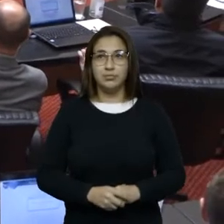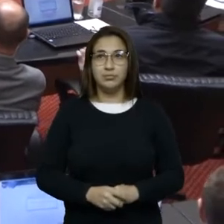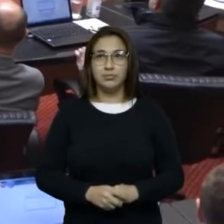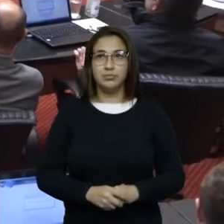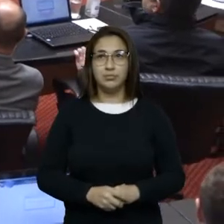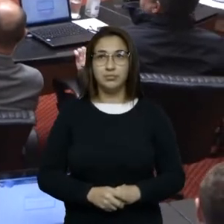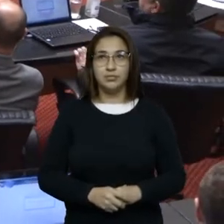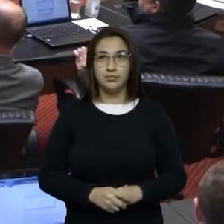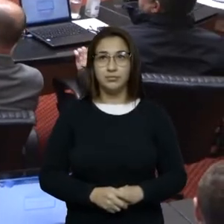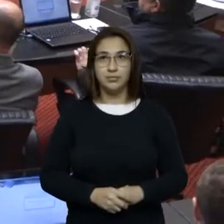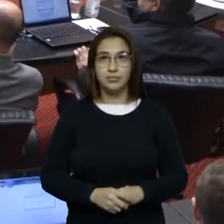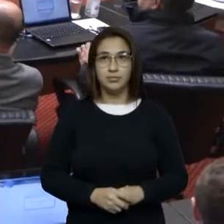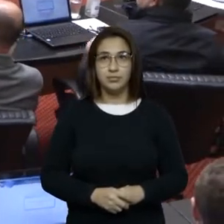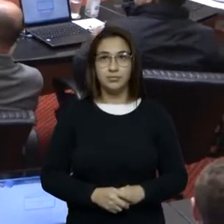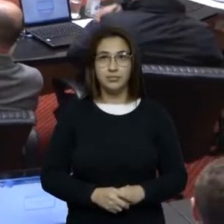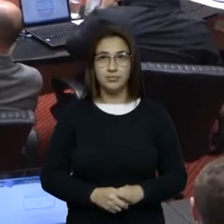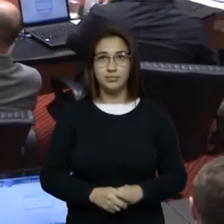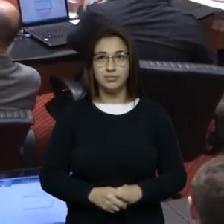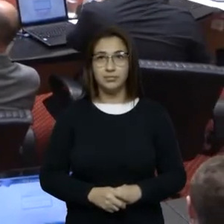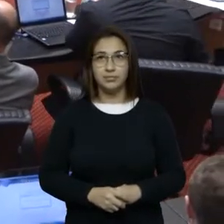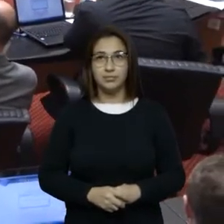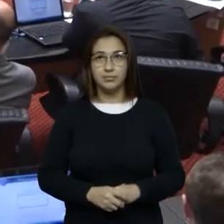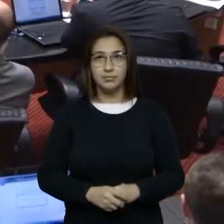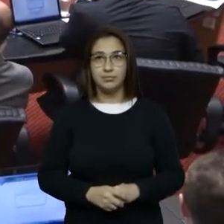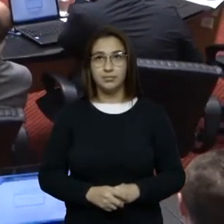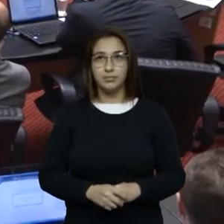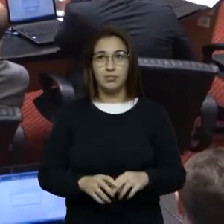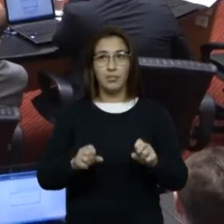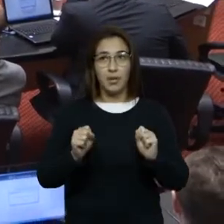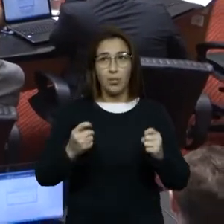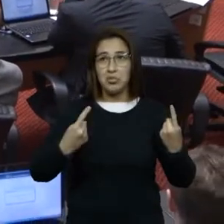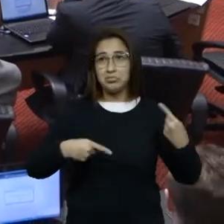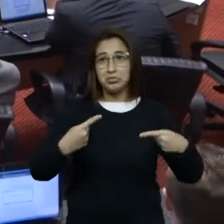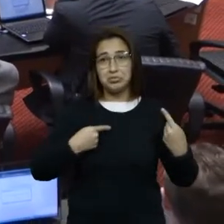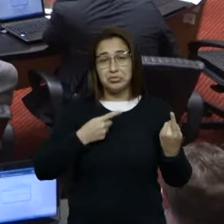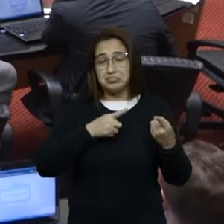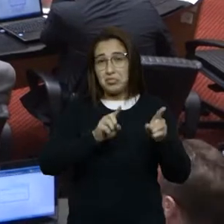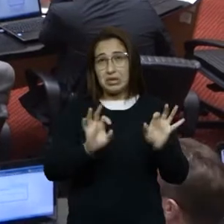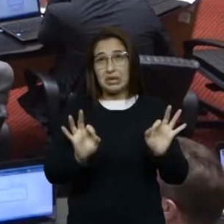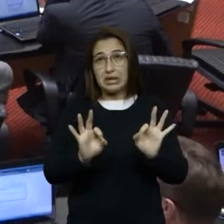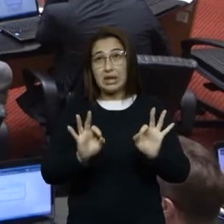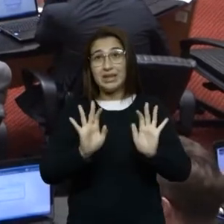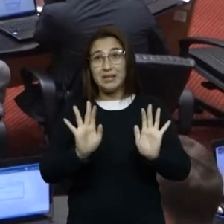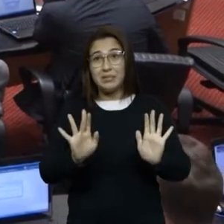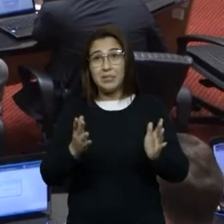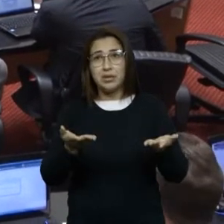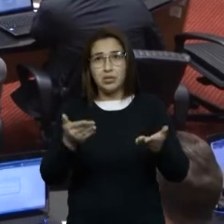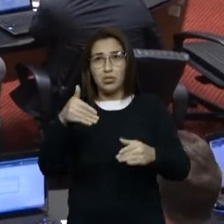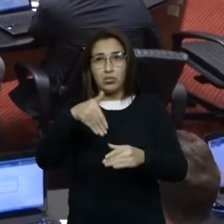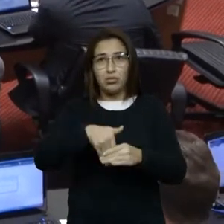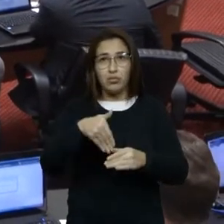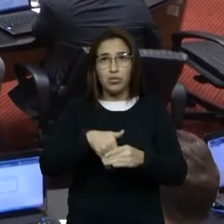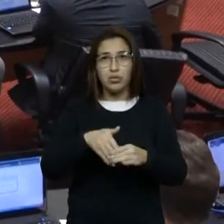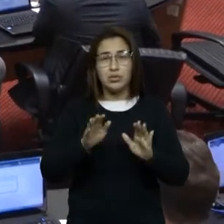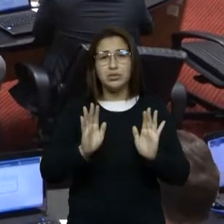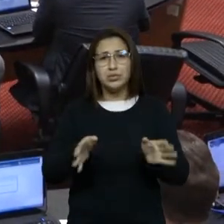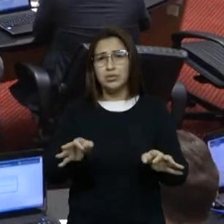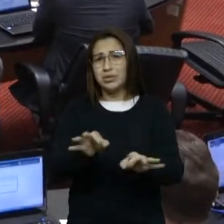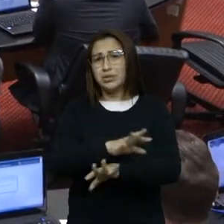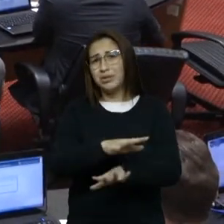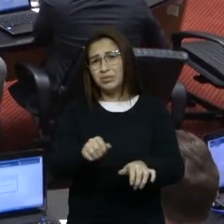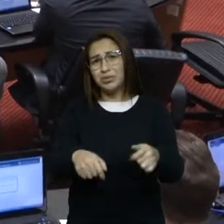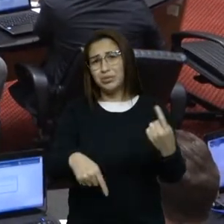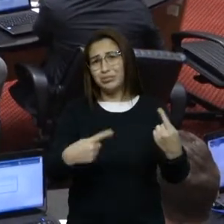e não não foi confirmação de presença Podemos até discutir não tem nada contra mas eu entendi que nós estamos em votação já superou a parte de